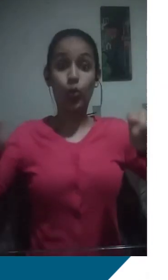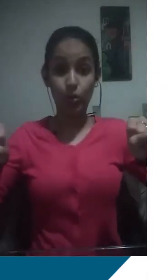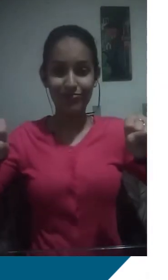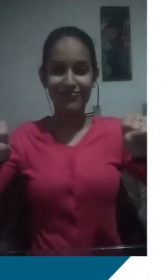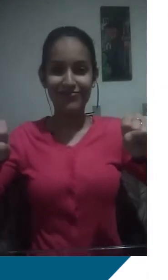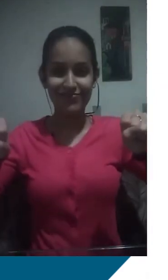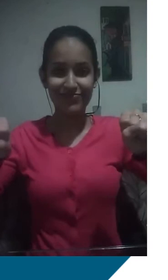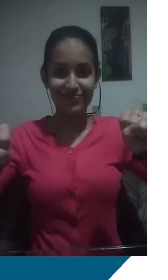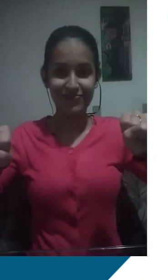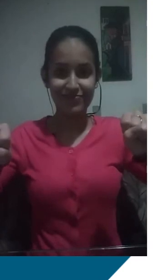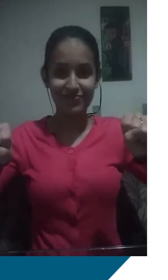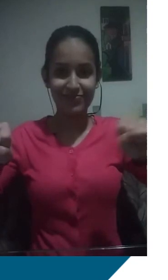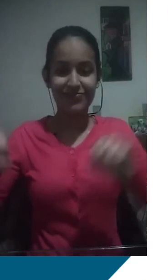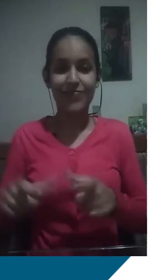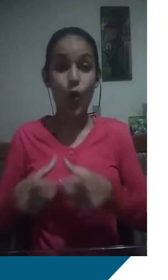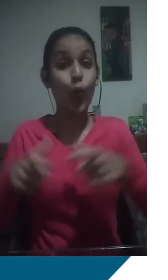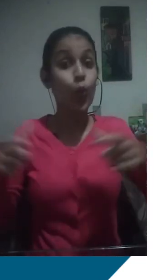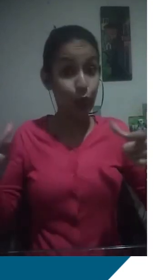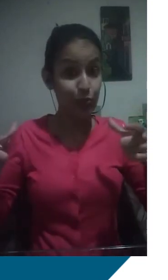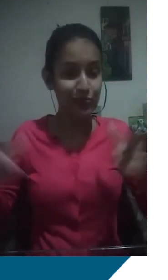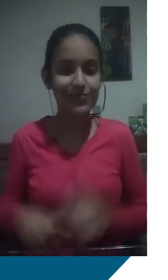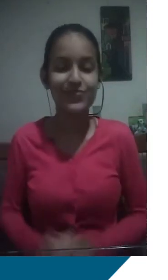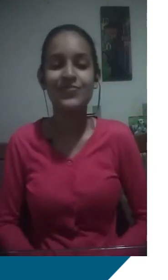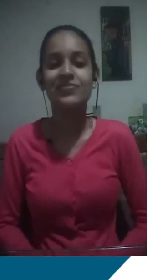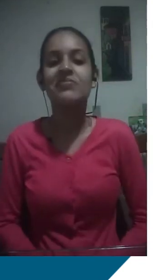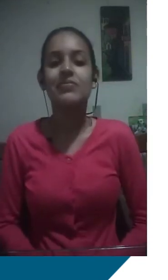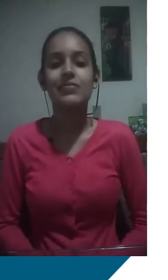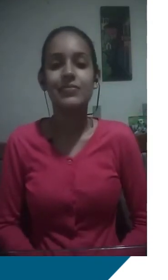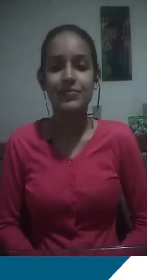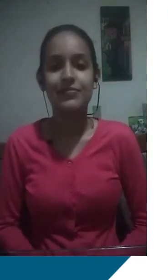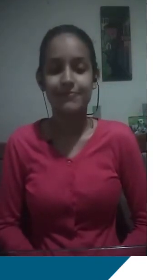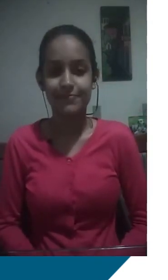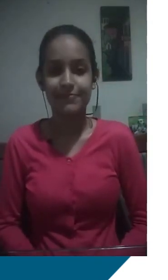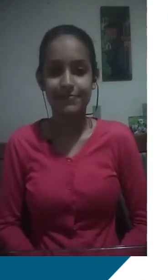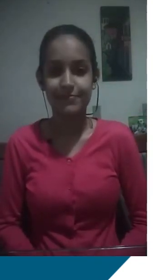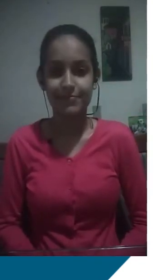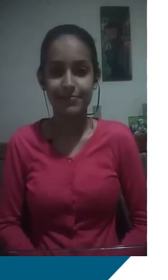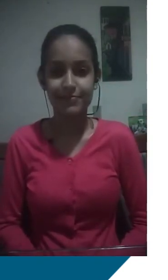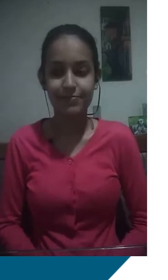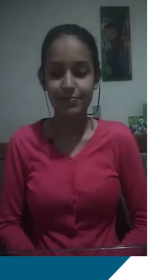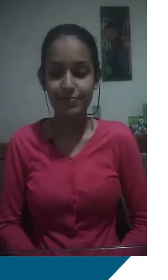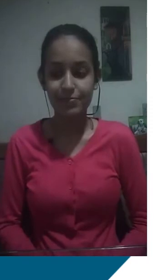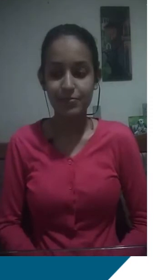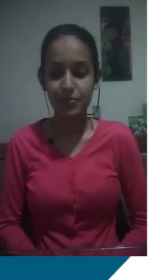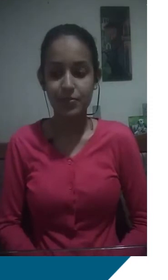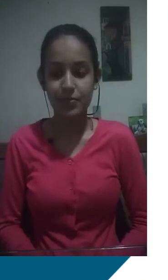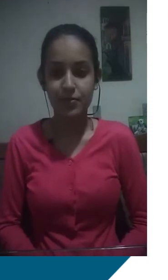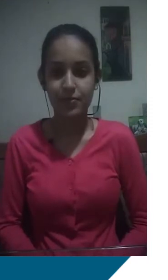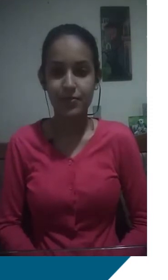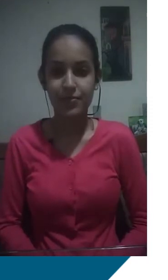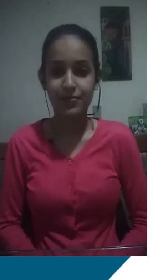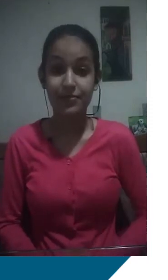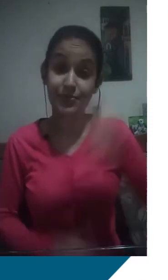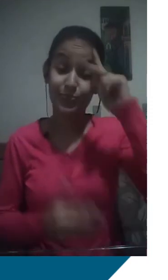uma dilatação. Tá? Como eu estou interessado aqui só em estudar o comprimento dessa barra, né, eu falo que